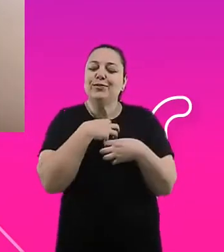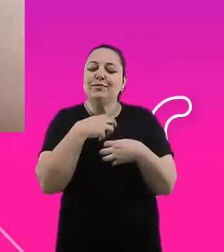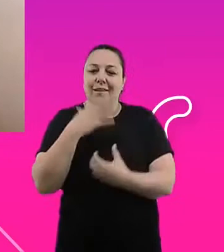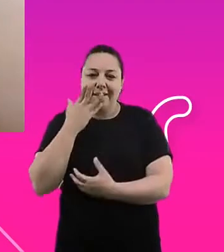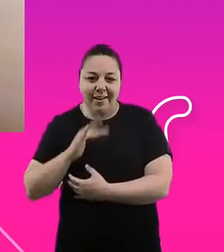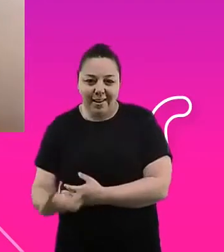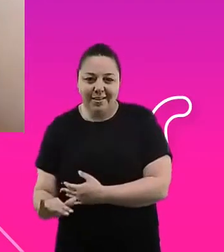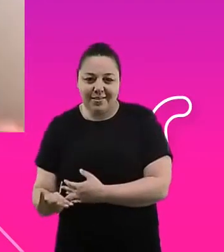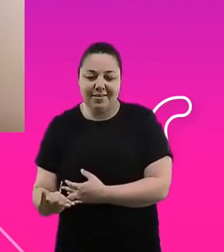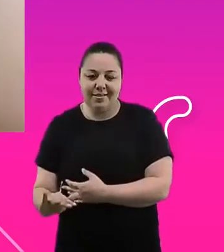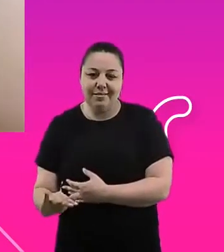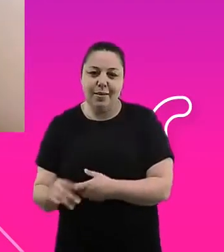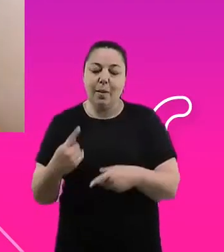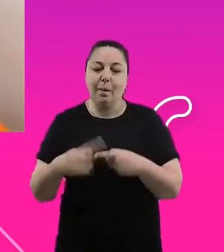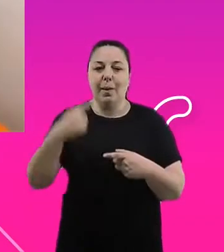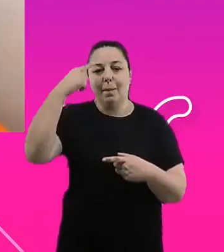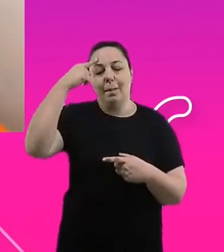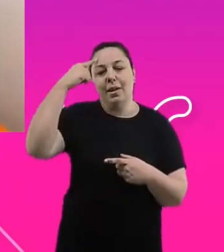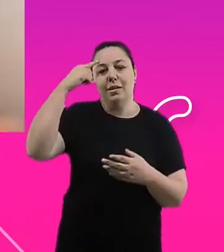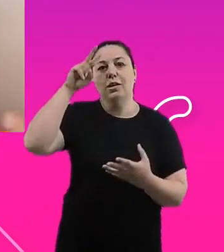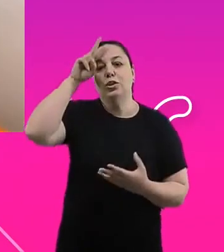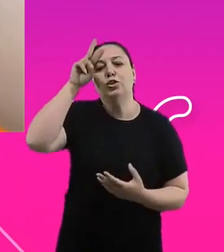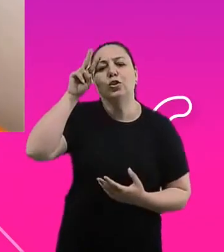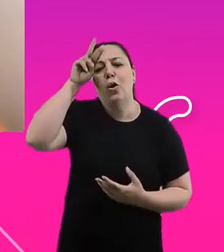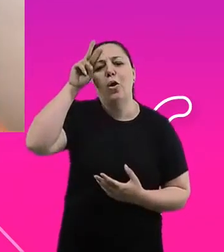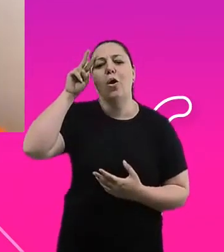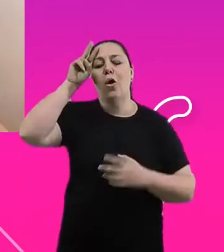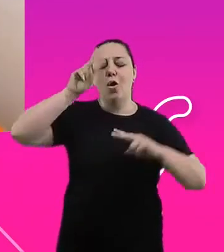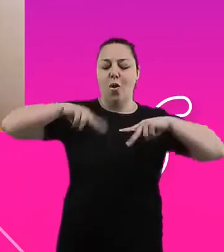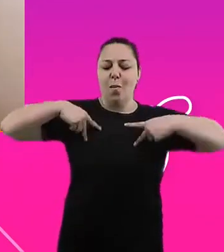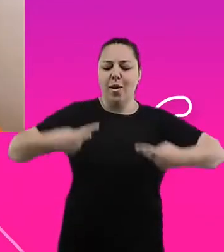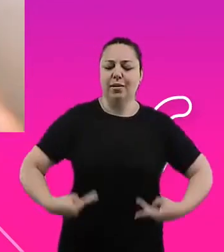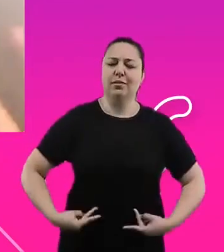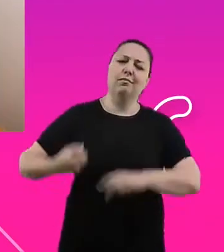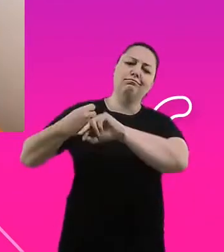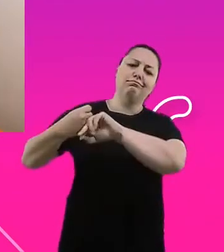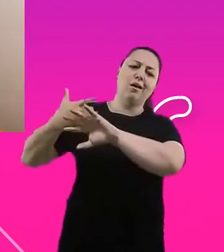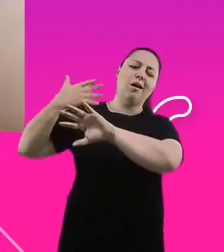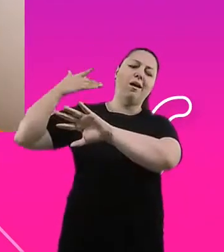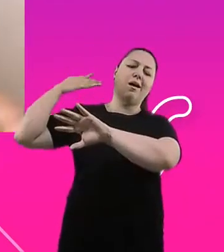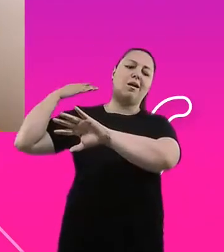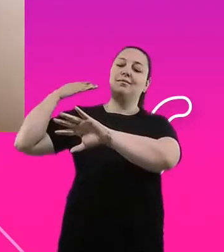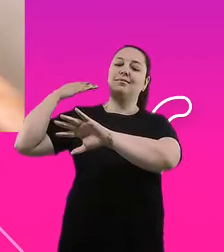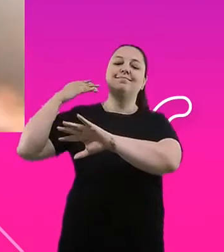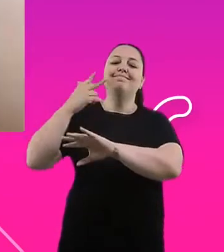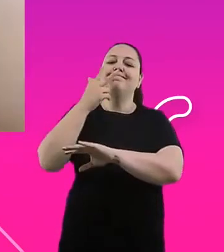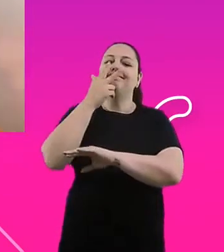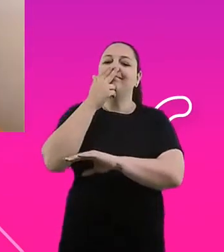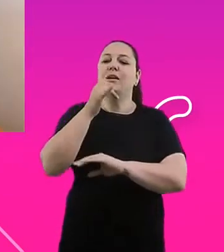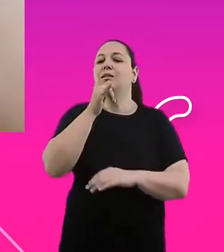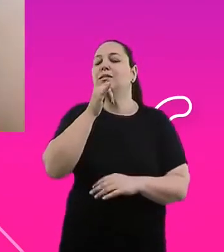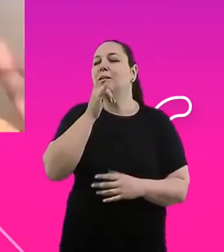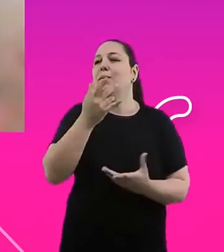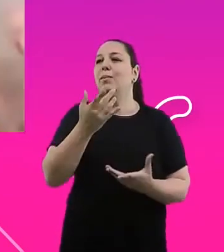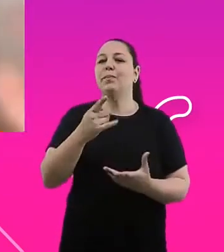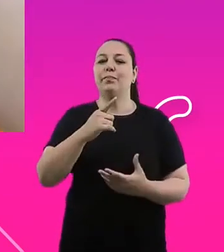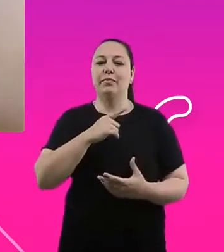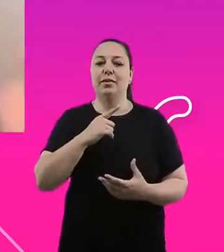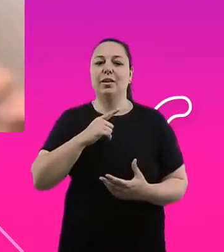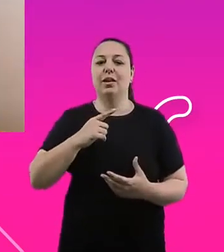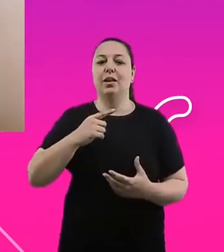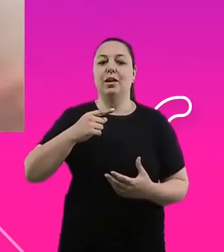na história da humanidade, mas na nossa história, principalmente eu aqui, né, o MM, né, que somos, a